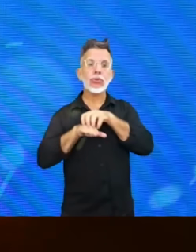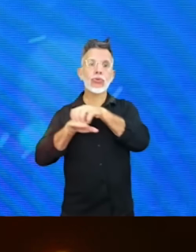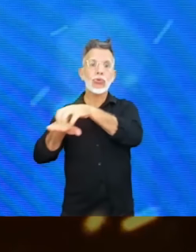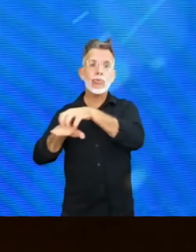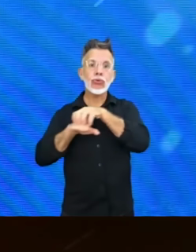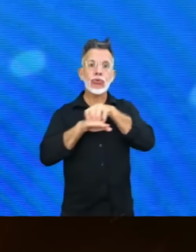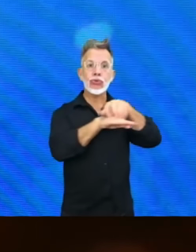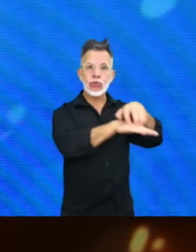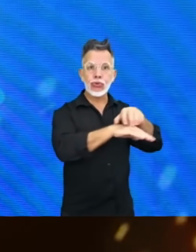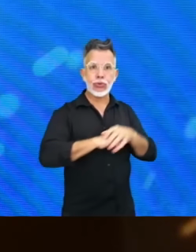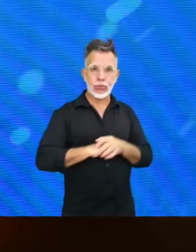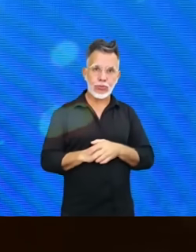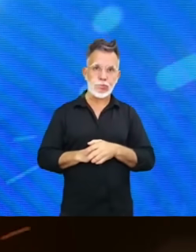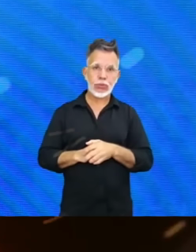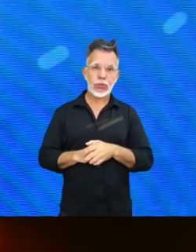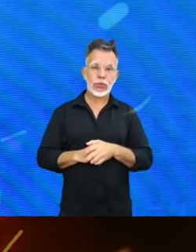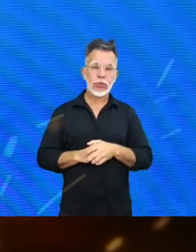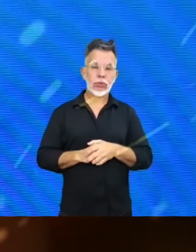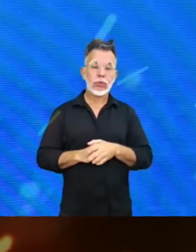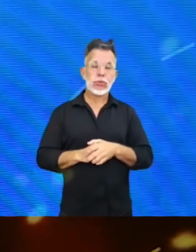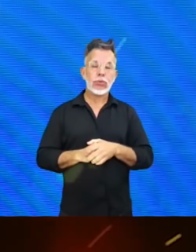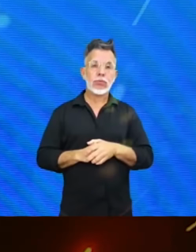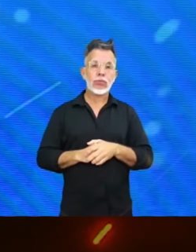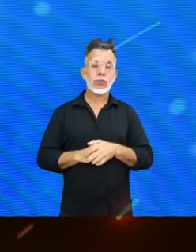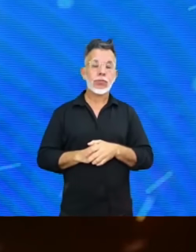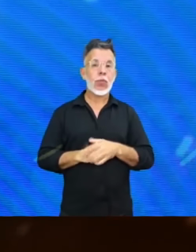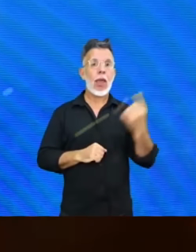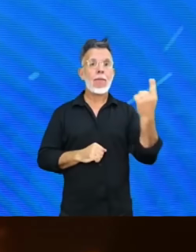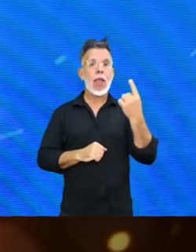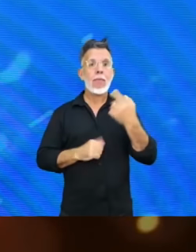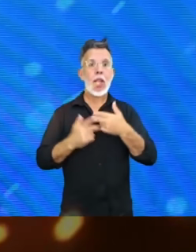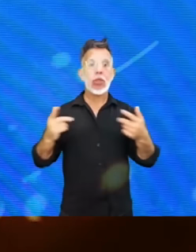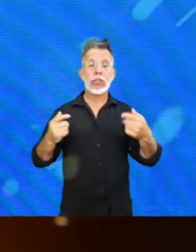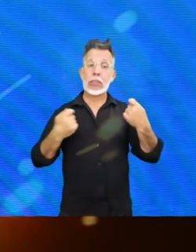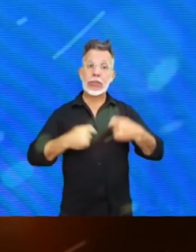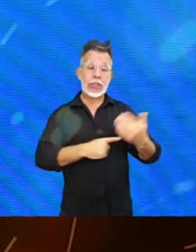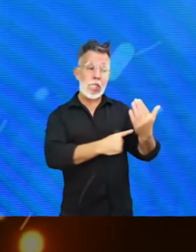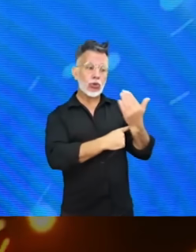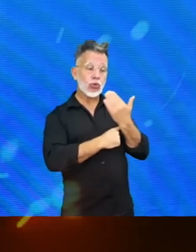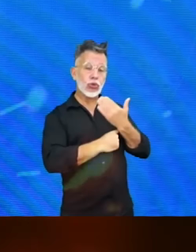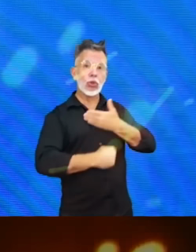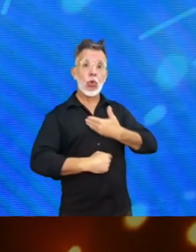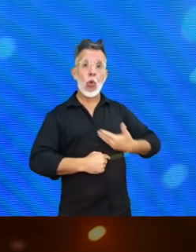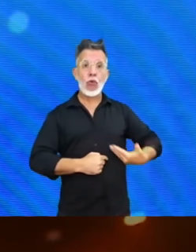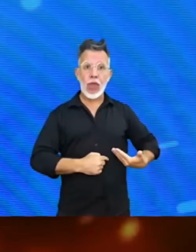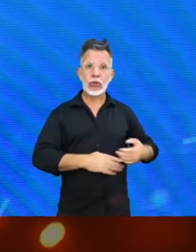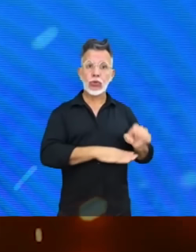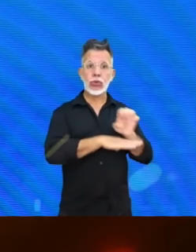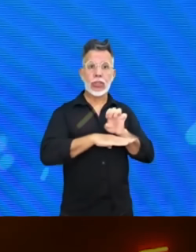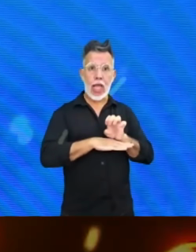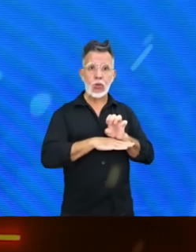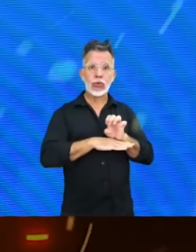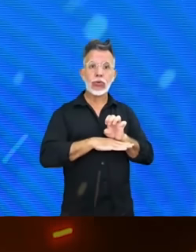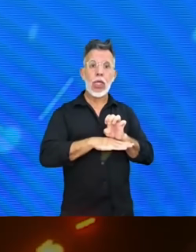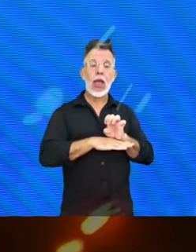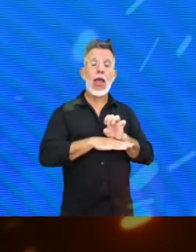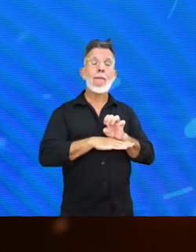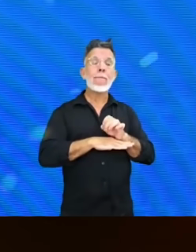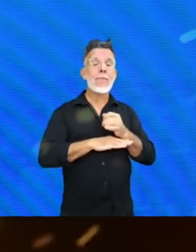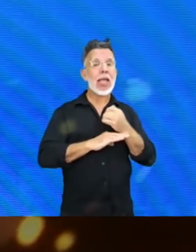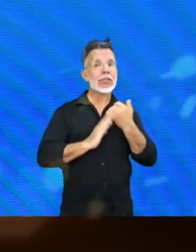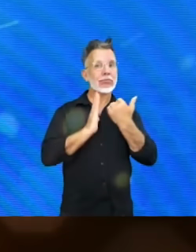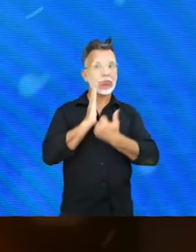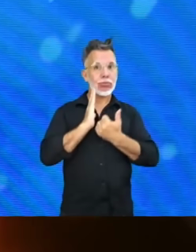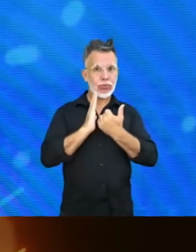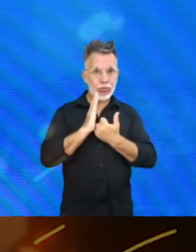coisa que a gente precisa de ajudar ajuda do Governo do Estado para provar a isenção de PVA para carros elétricos assim como